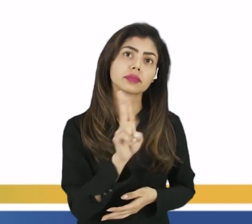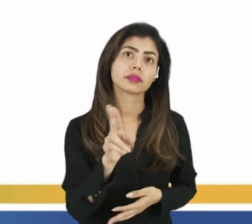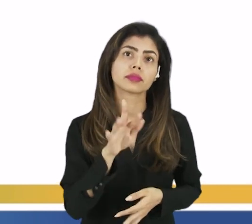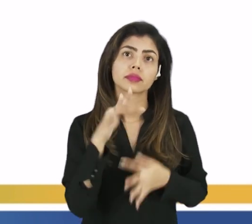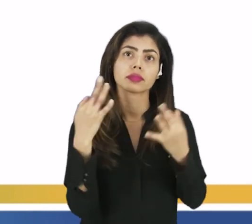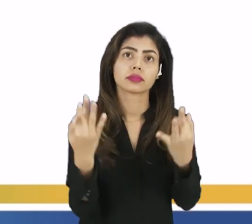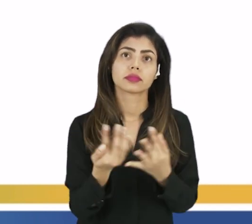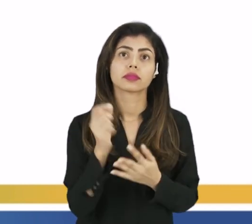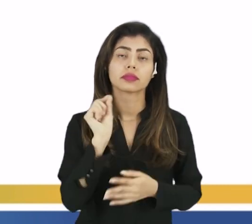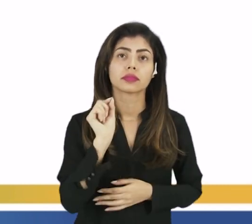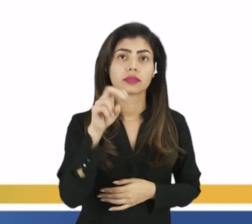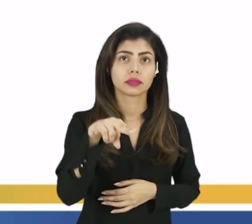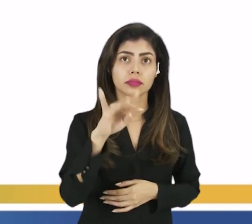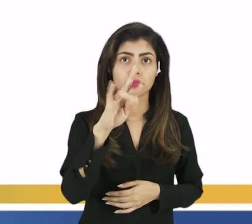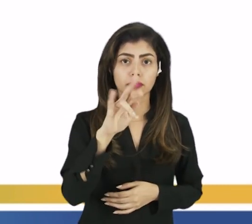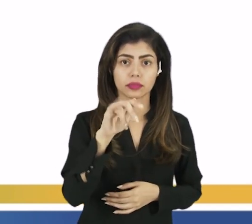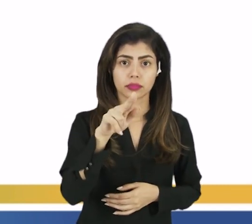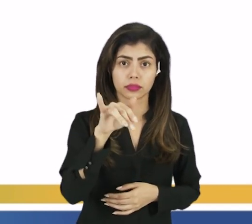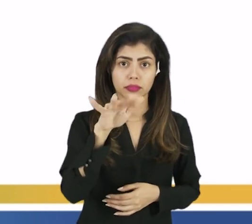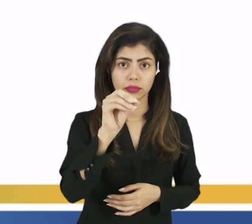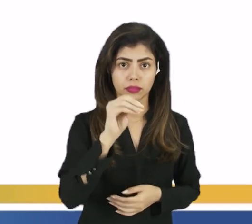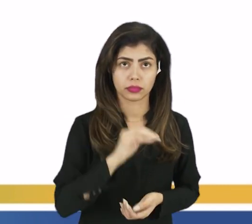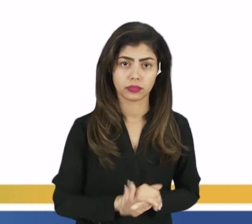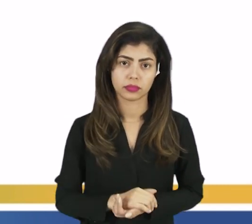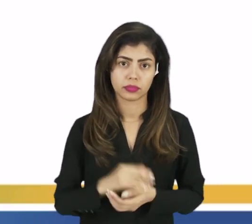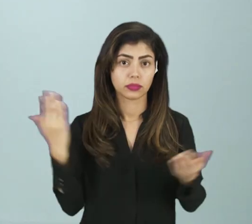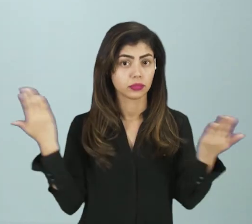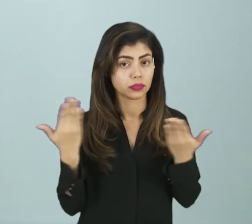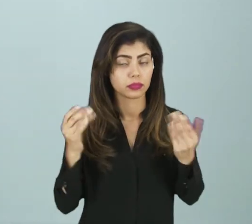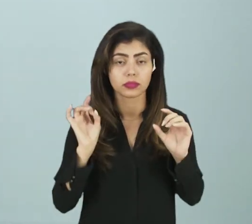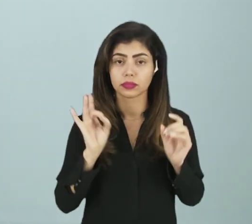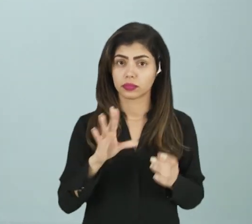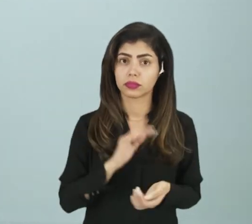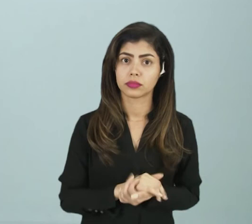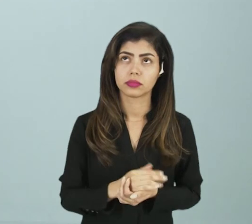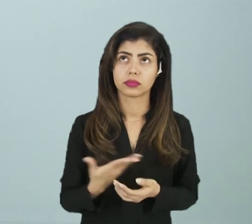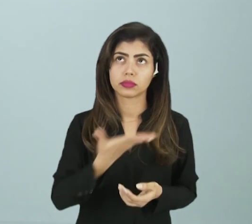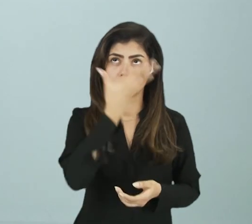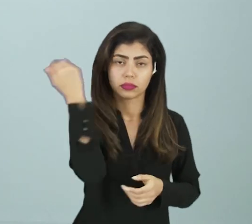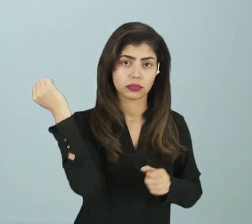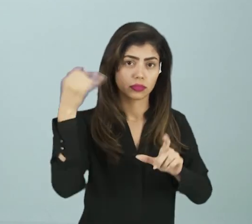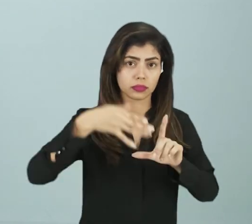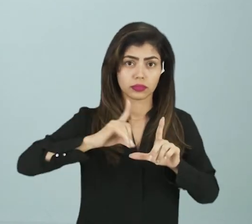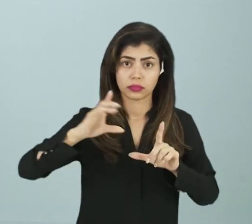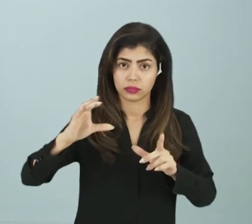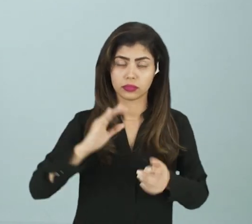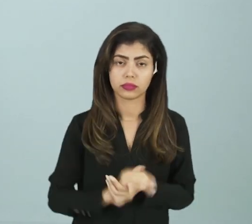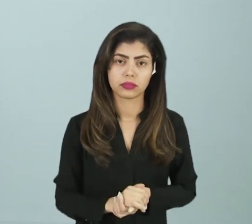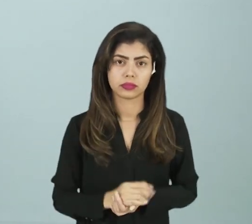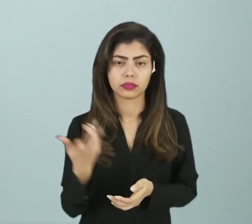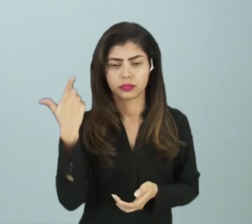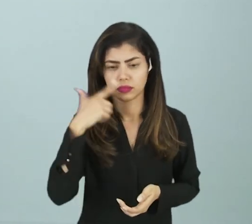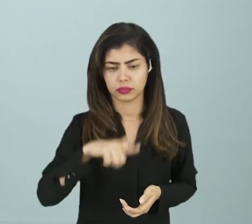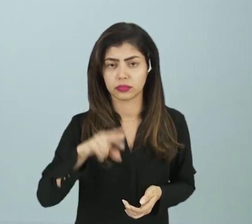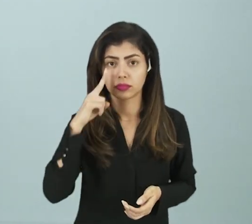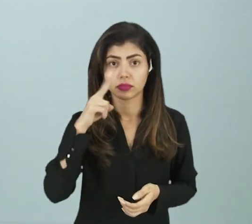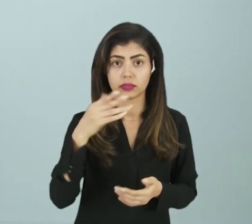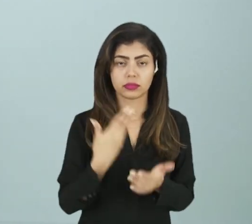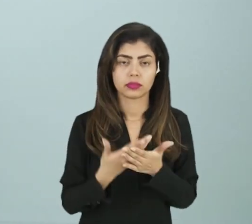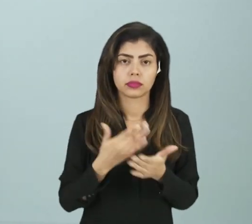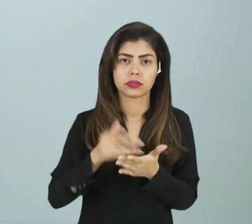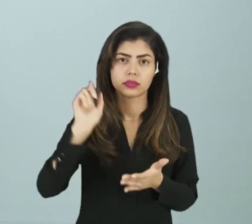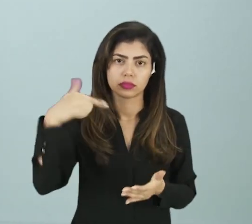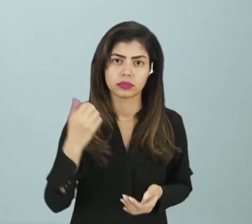o nome dessa Família é família do nitrogênio por hoje é só não a vocês a plataforma eduque para rever